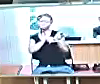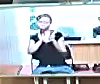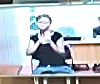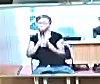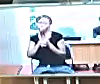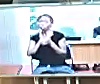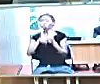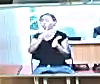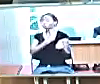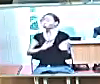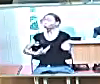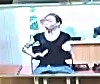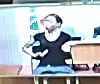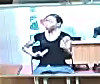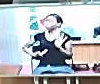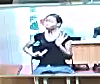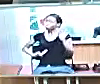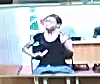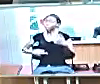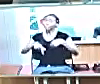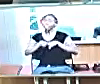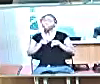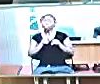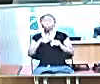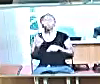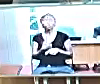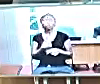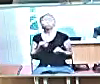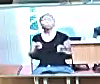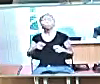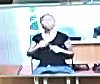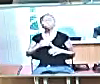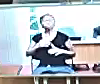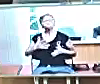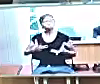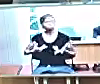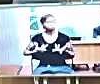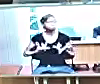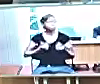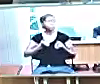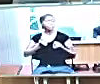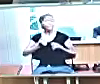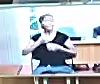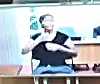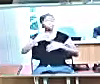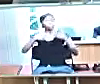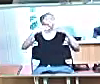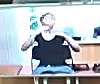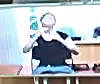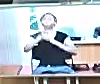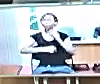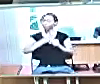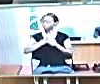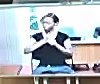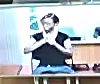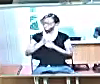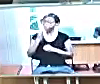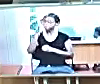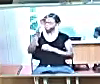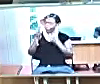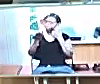governo e do que poderemos aperfeiçoar e avançar para o ano que vem nós teremos né